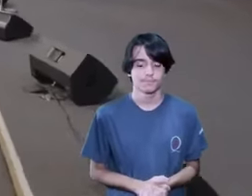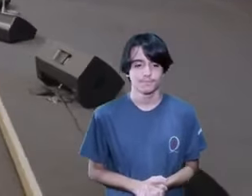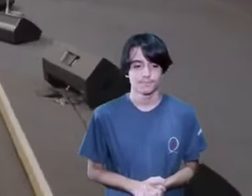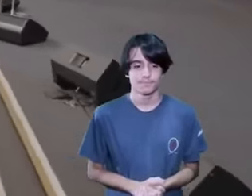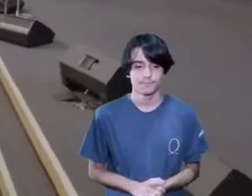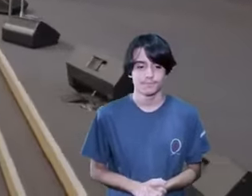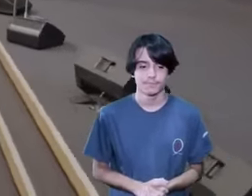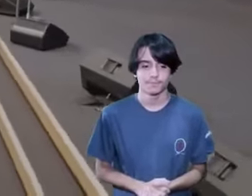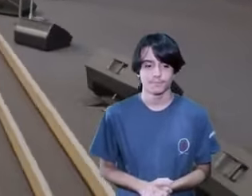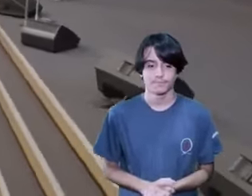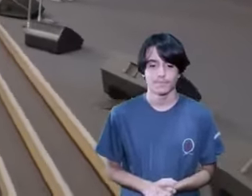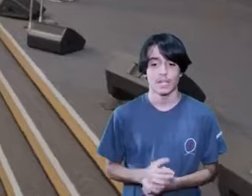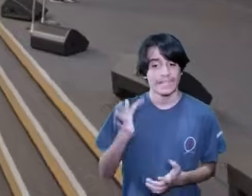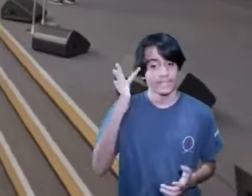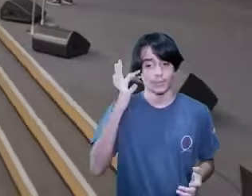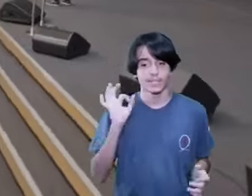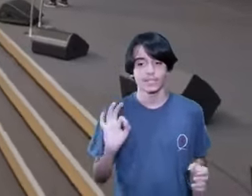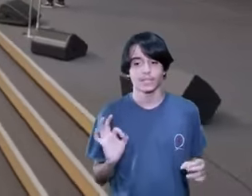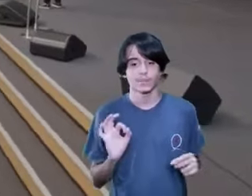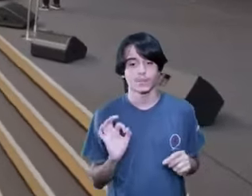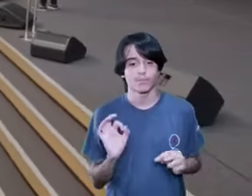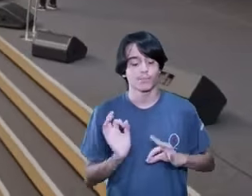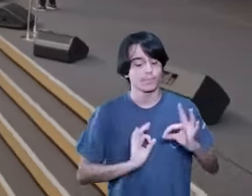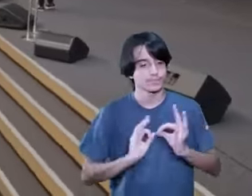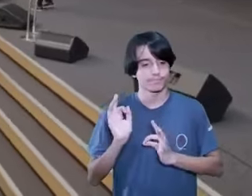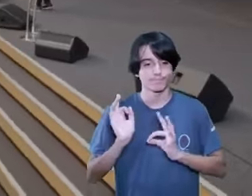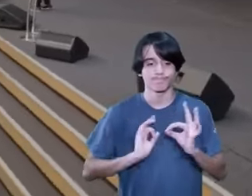Não entendeu a proposta.